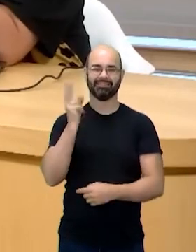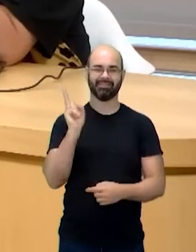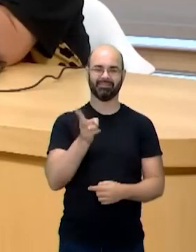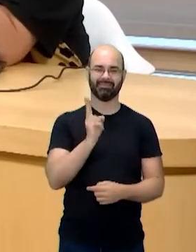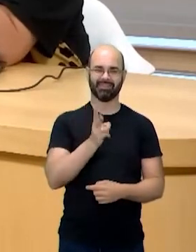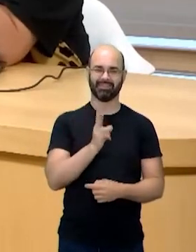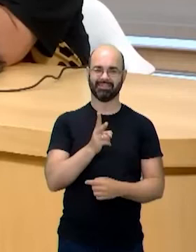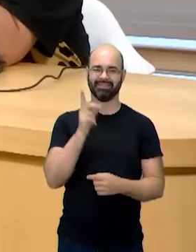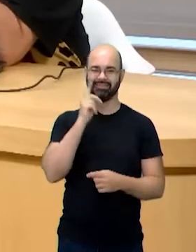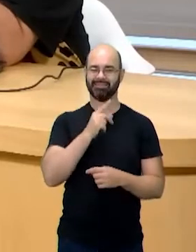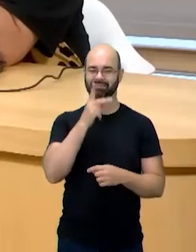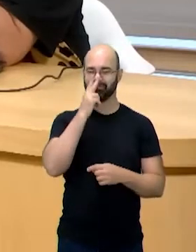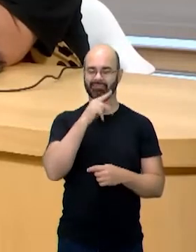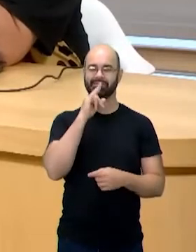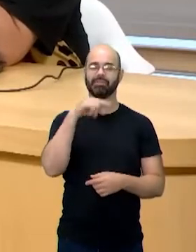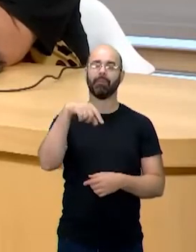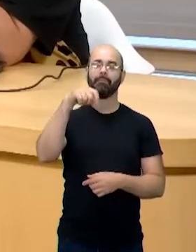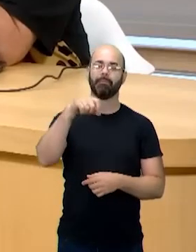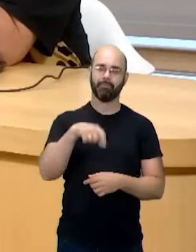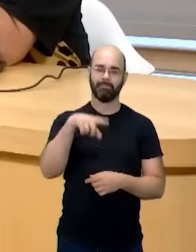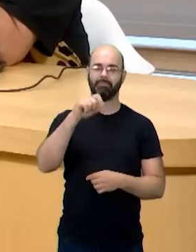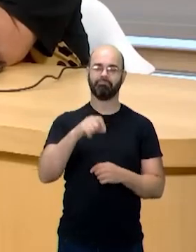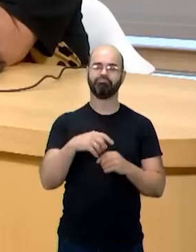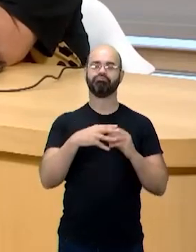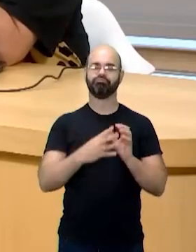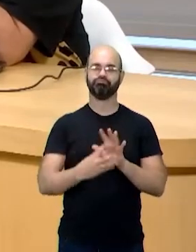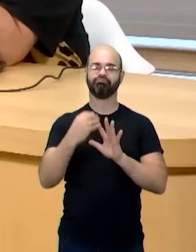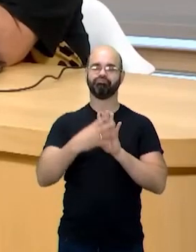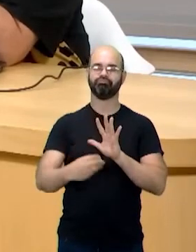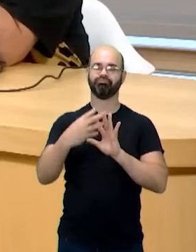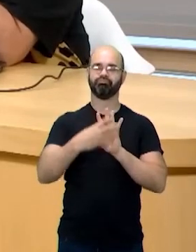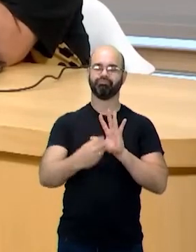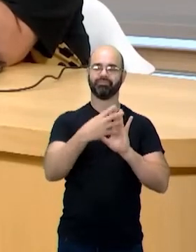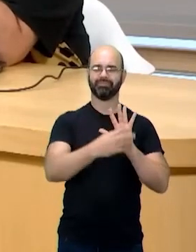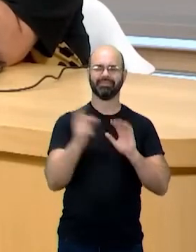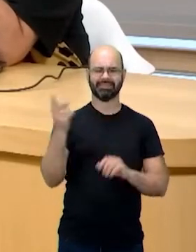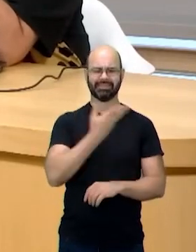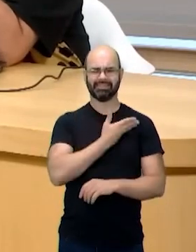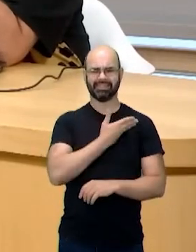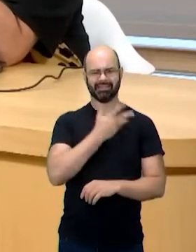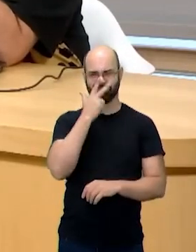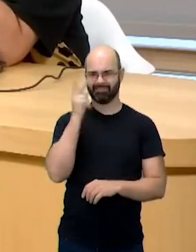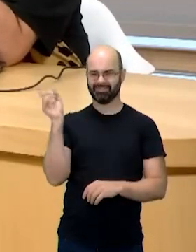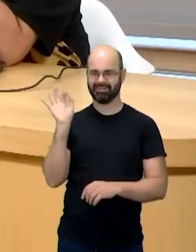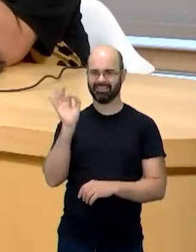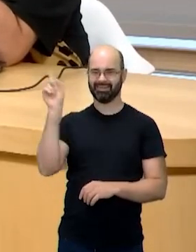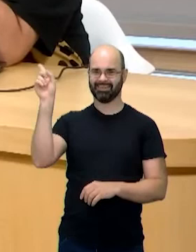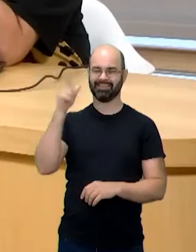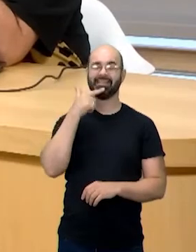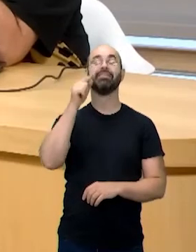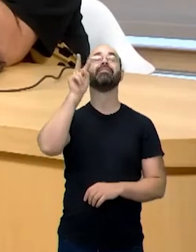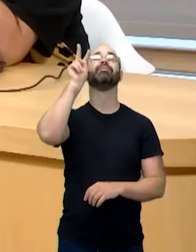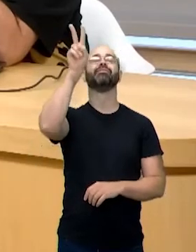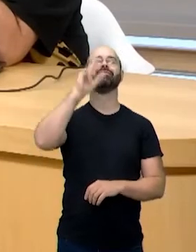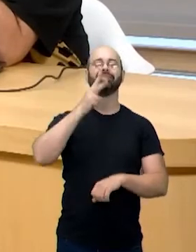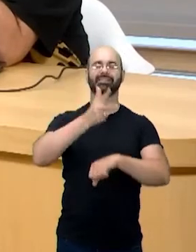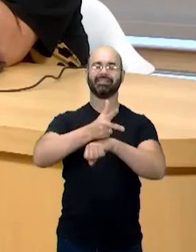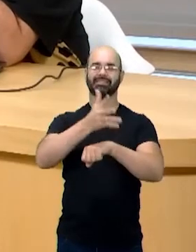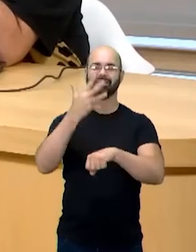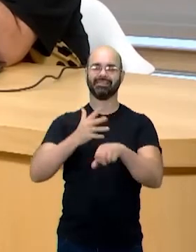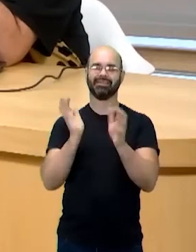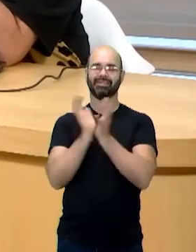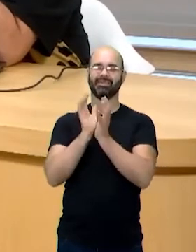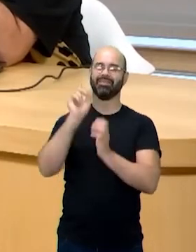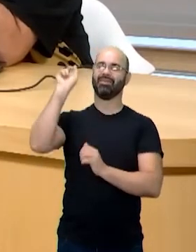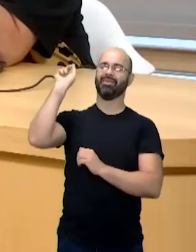d'água, eles vão se reproduzindo, assim. Então, são os Produça. Então Você é amigo deles, não é amigo dos amigo, Produça? amigo. Olha lá, eu tô vendo lá, ó.